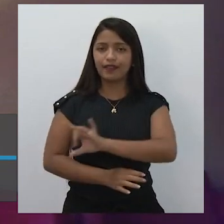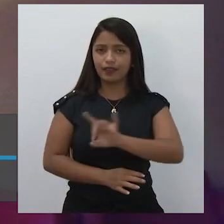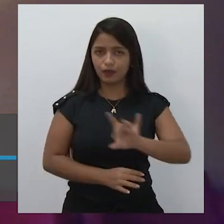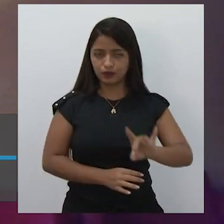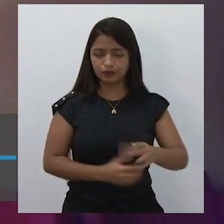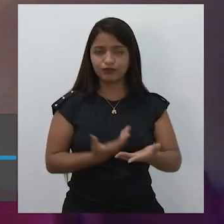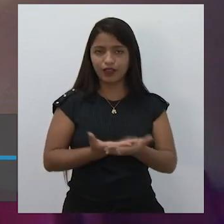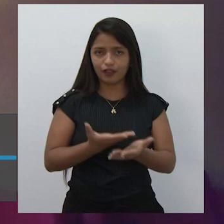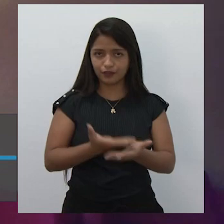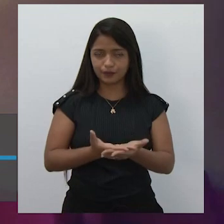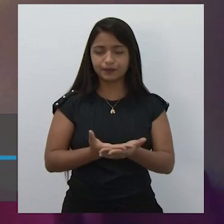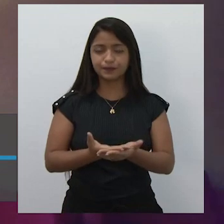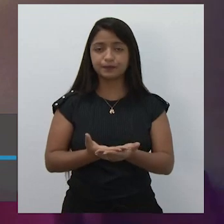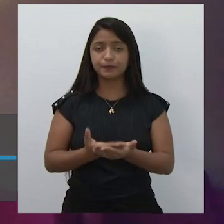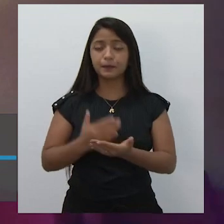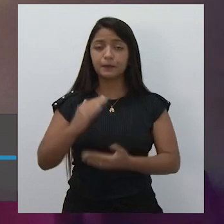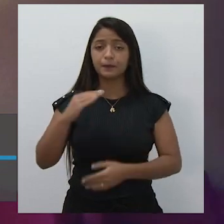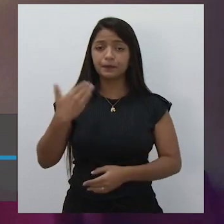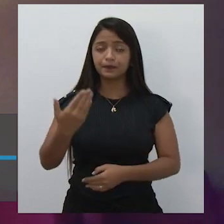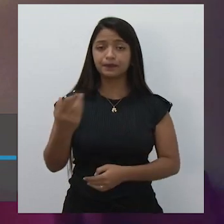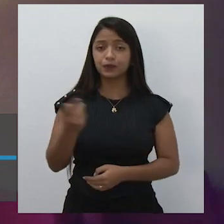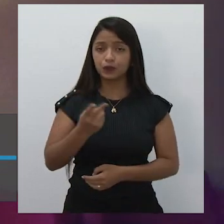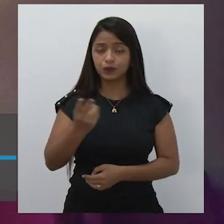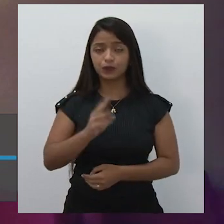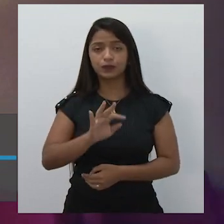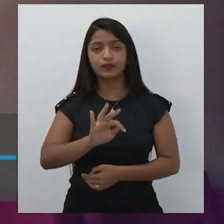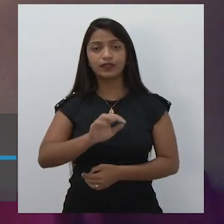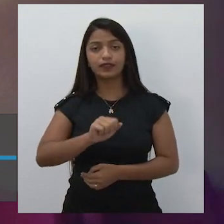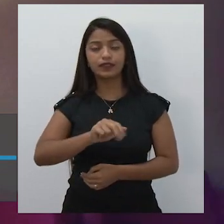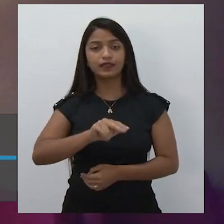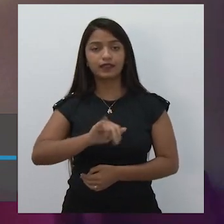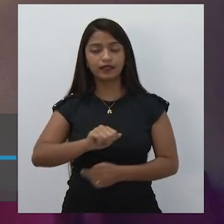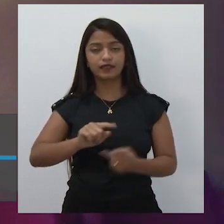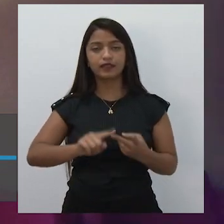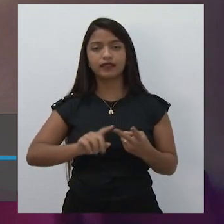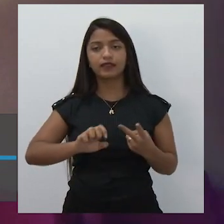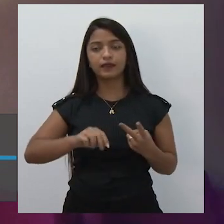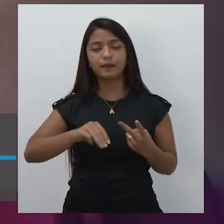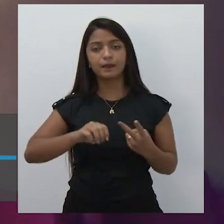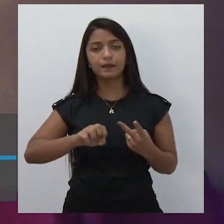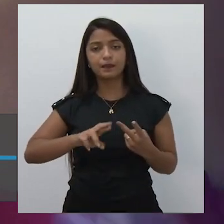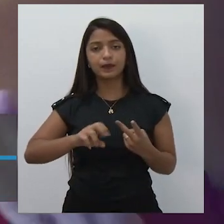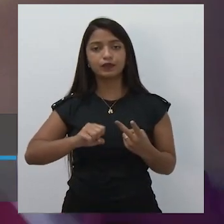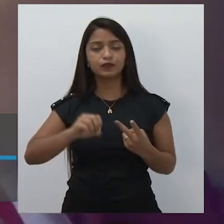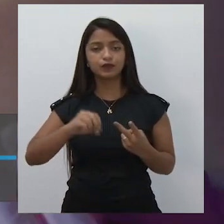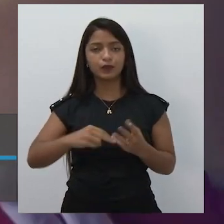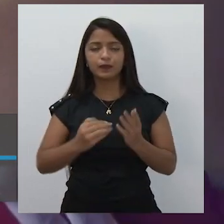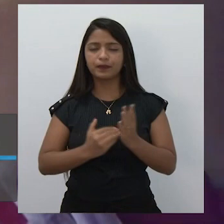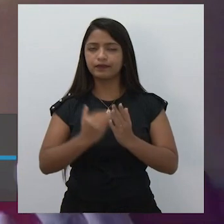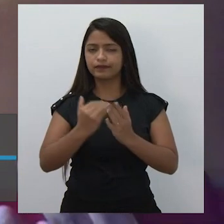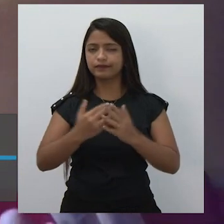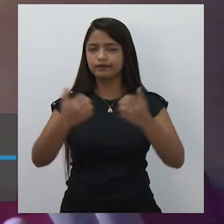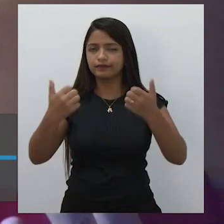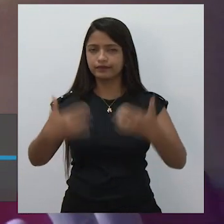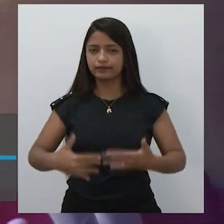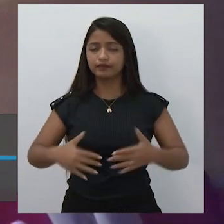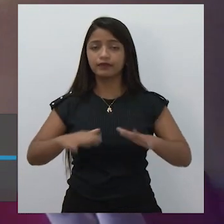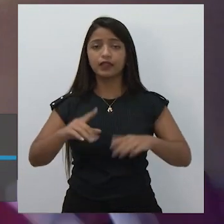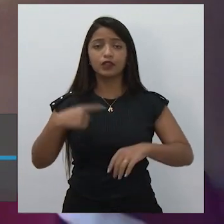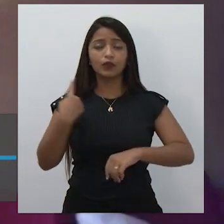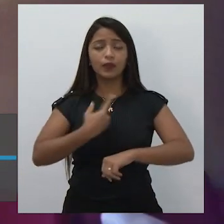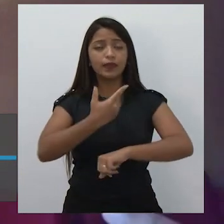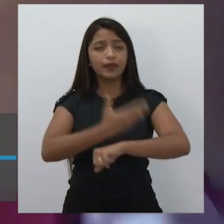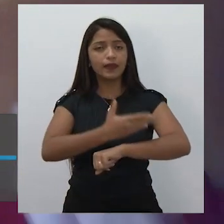A Tânia e o Emerson vão falar um pouco sobre essa estrutura, mas a gente trabalha o tempo todo os quatro componentes